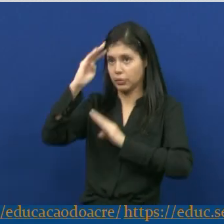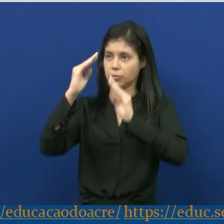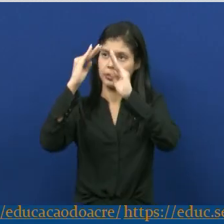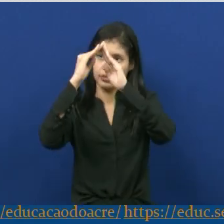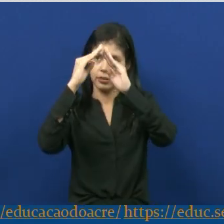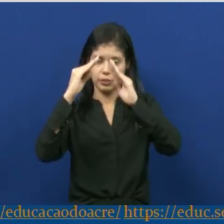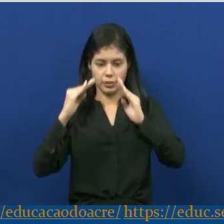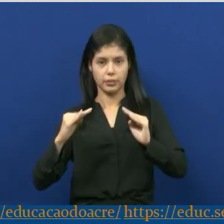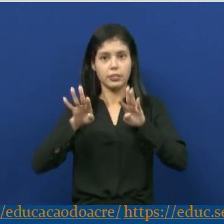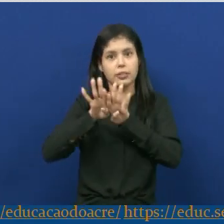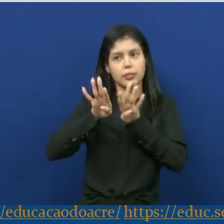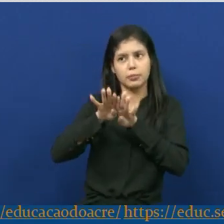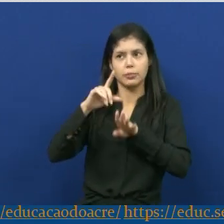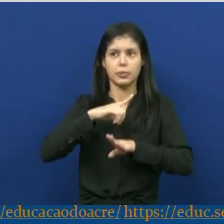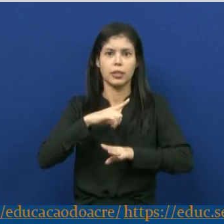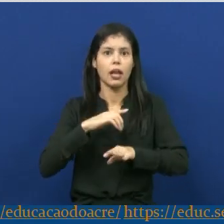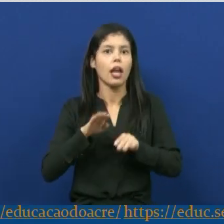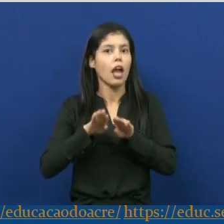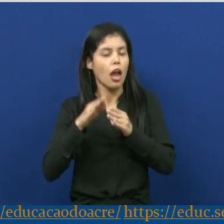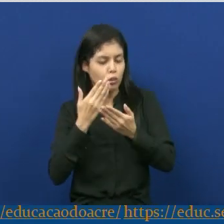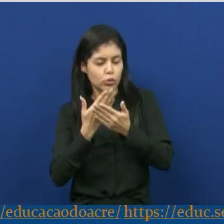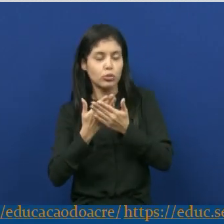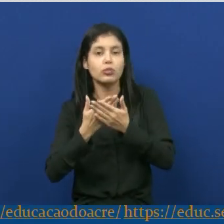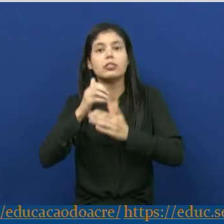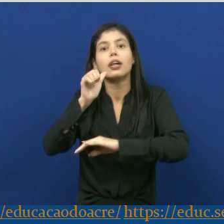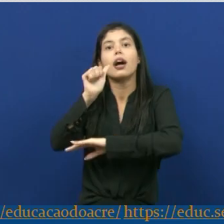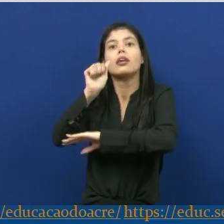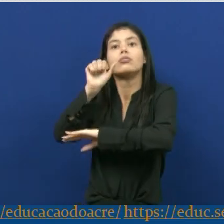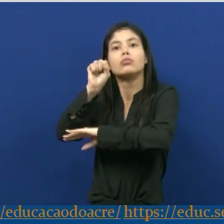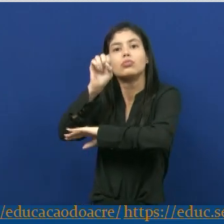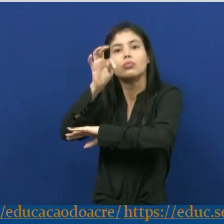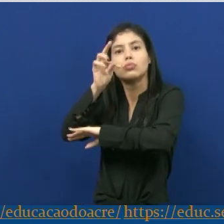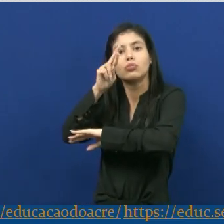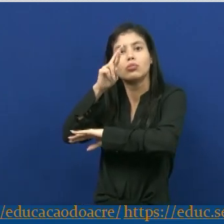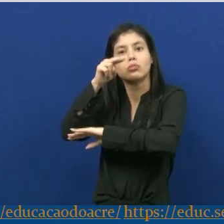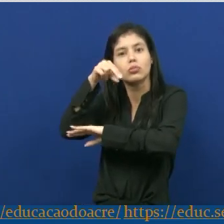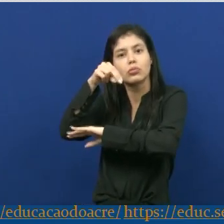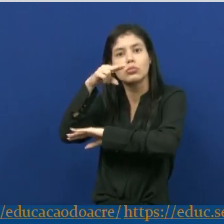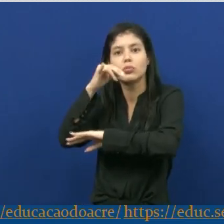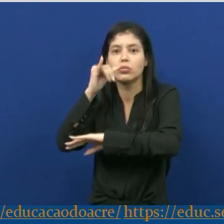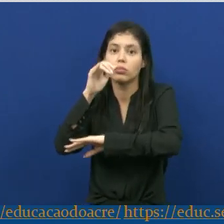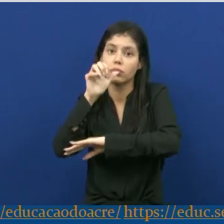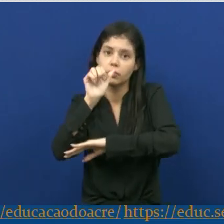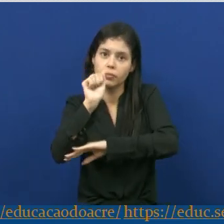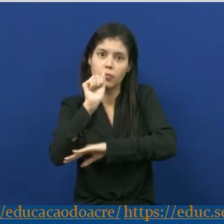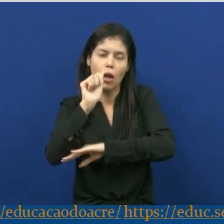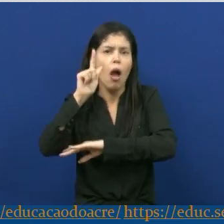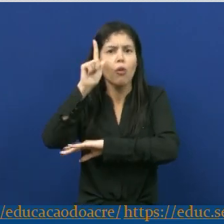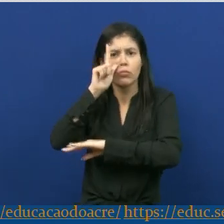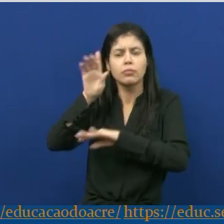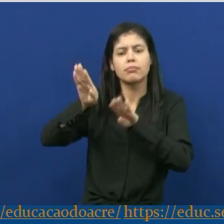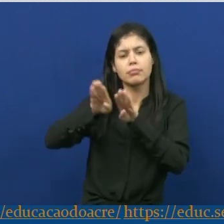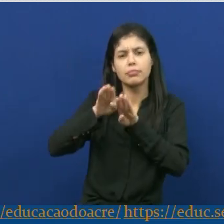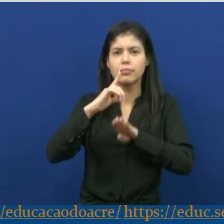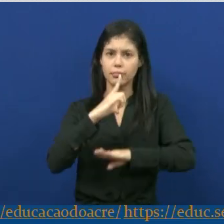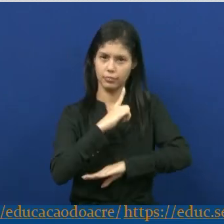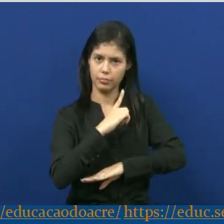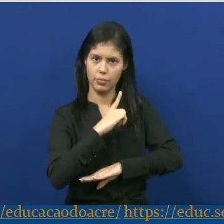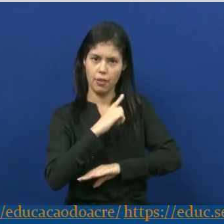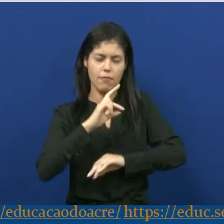diques canais de irrigação e estudos de astronomia os gregos antigos também desenvolveram vários